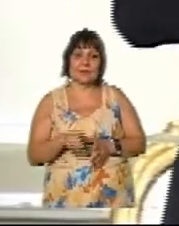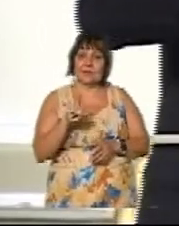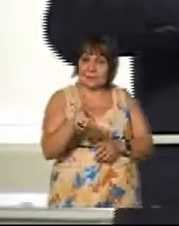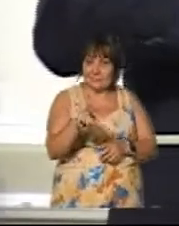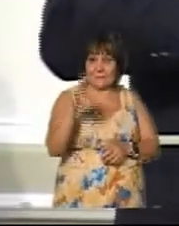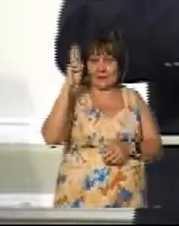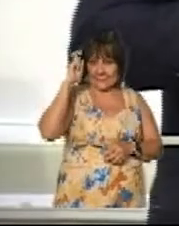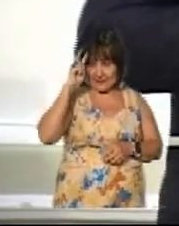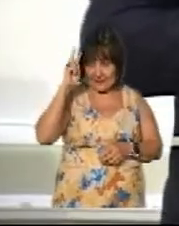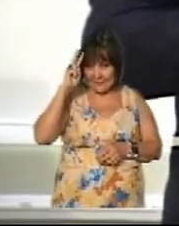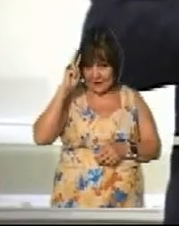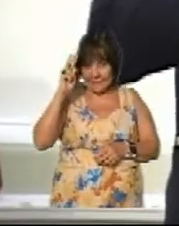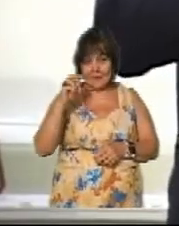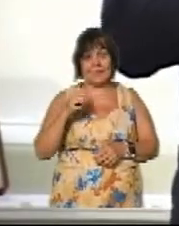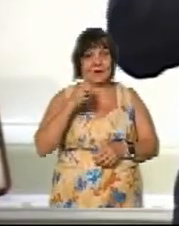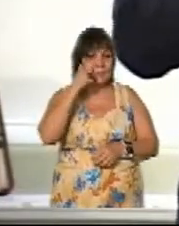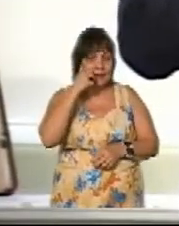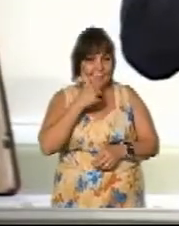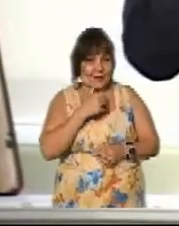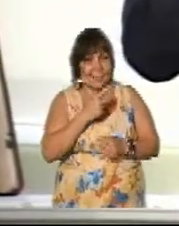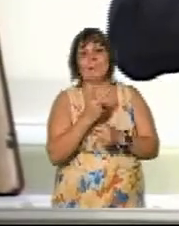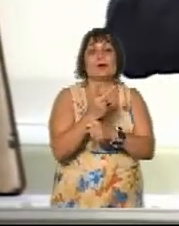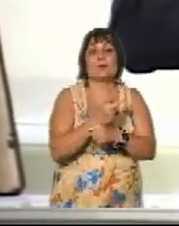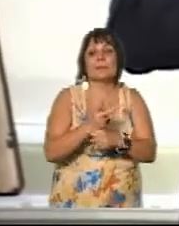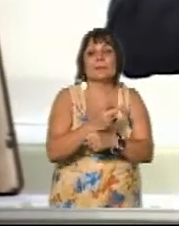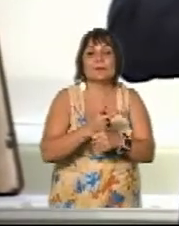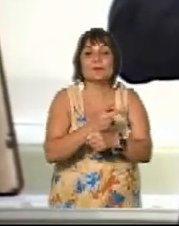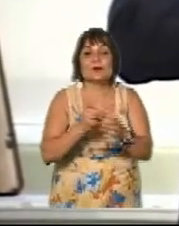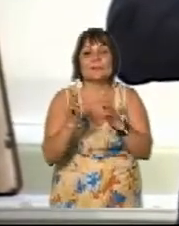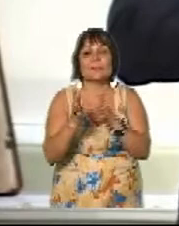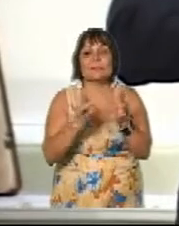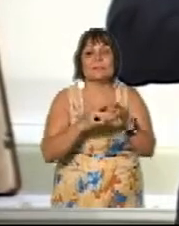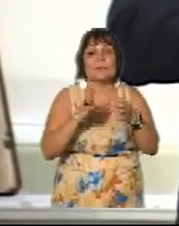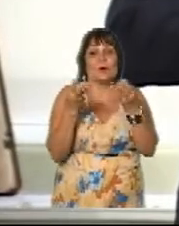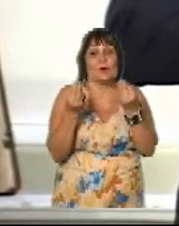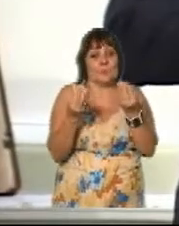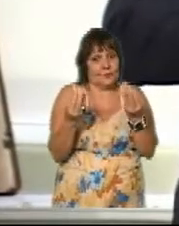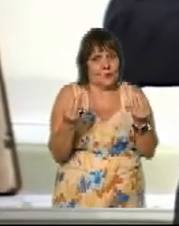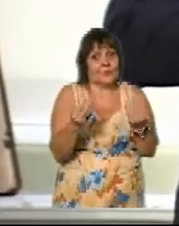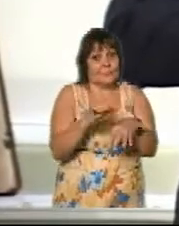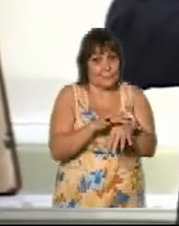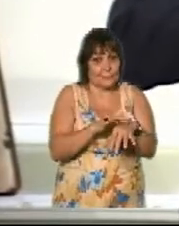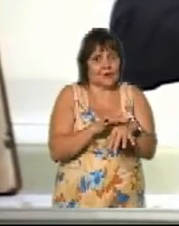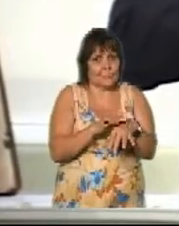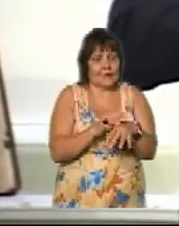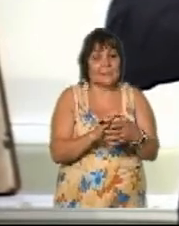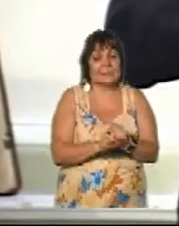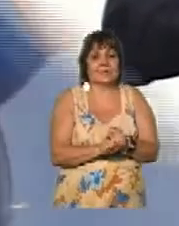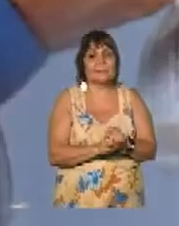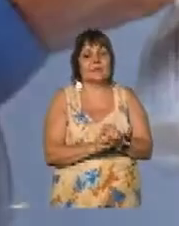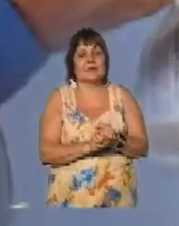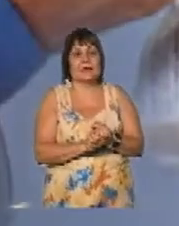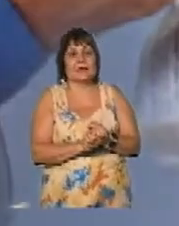Você se lembra quando uma mulher foi procurar Jesus, estava terrivelmente doente, aí no mesmo capítulo